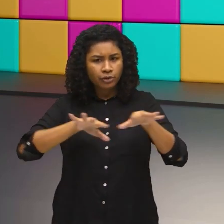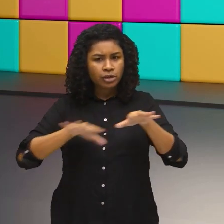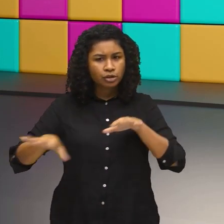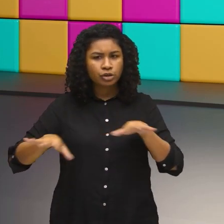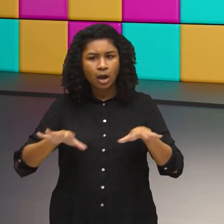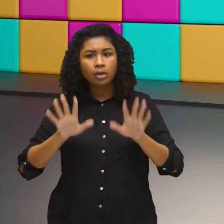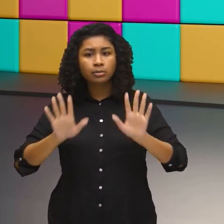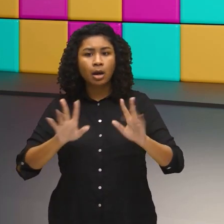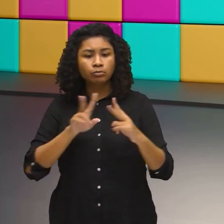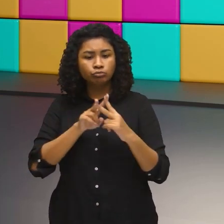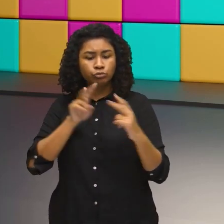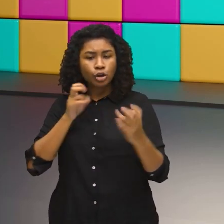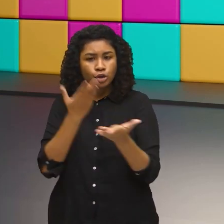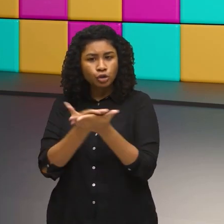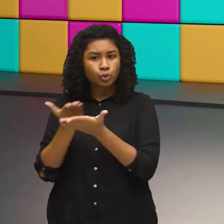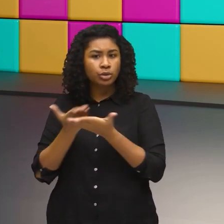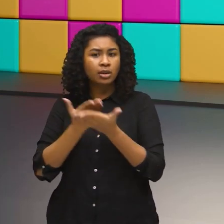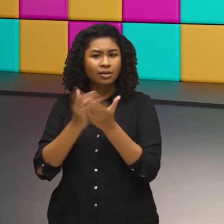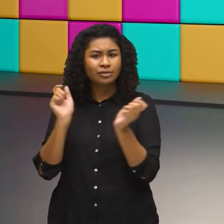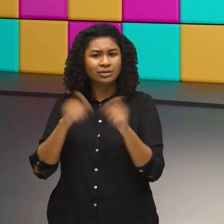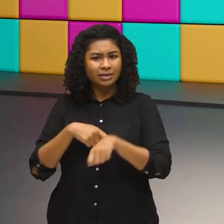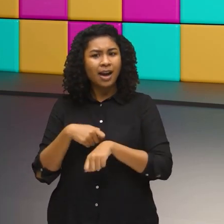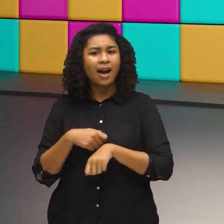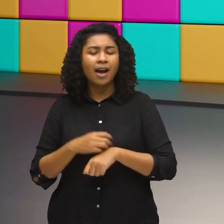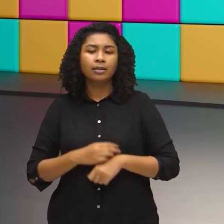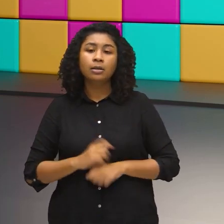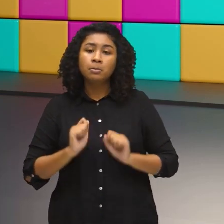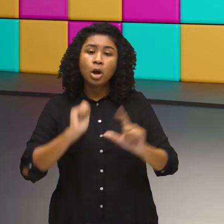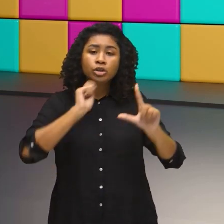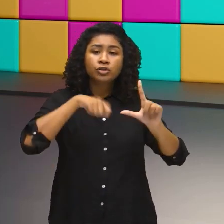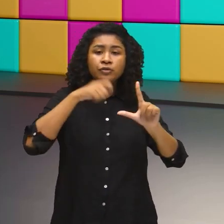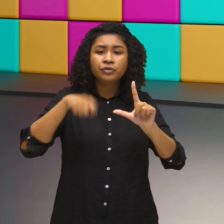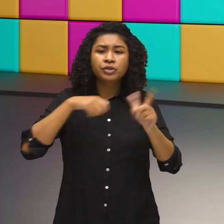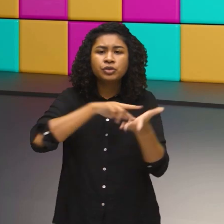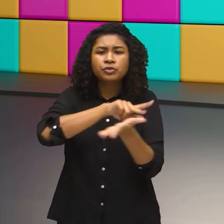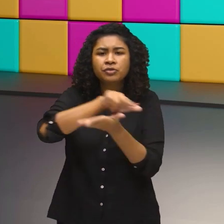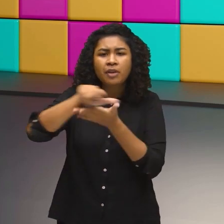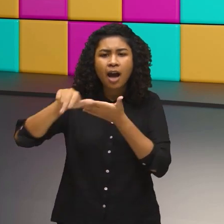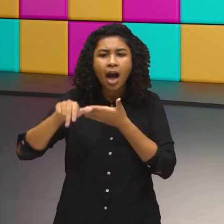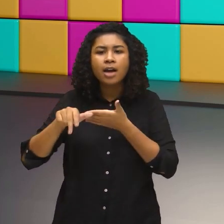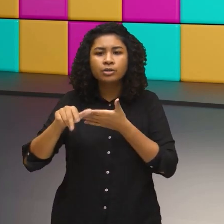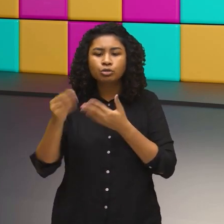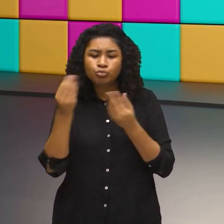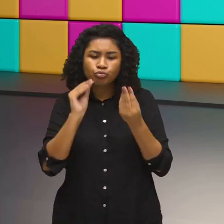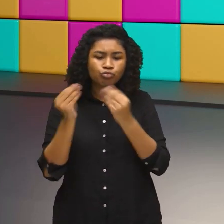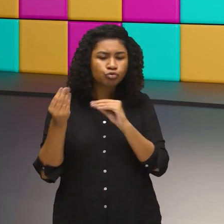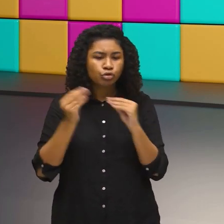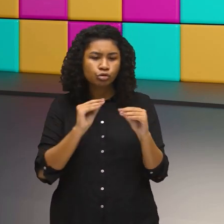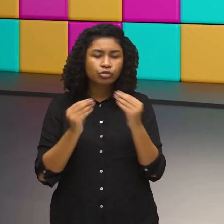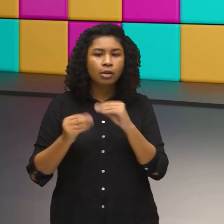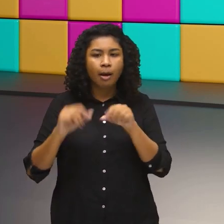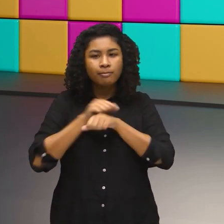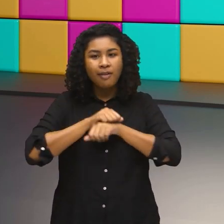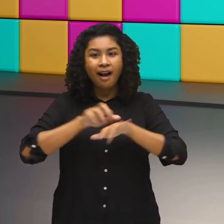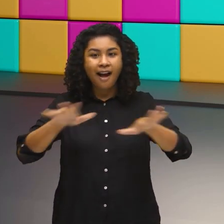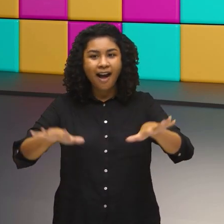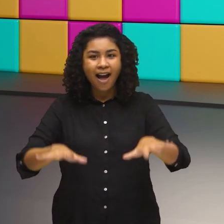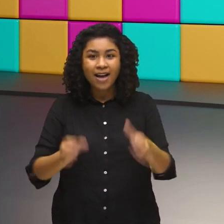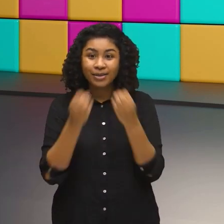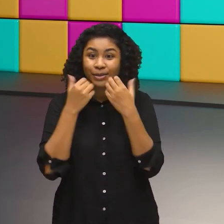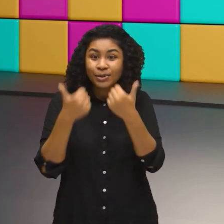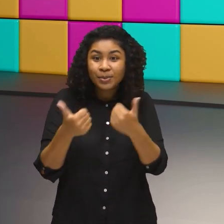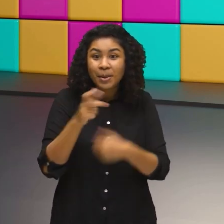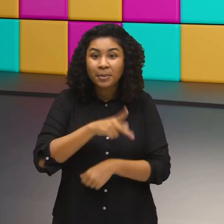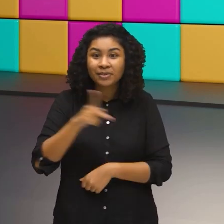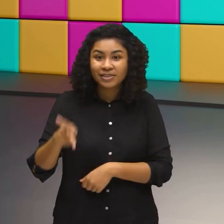ser, a gente pode gravar vários vídeos e fazer depois uma montagem. Tá bom, meu querido professor?